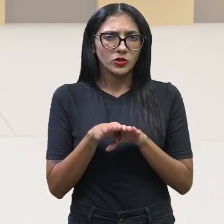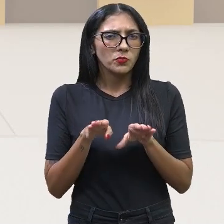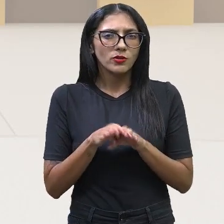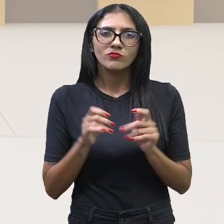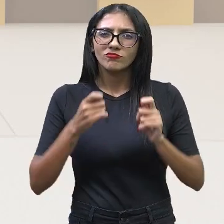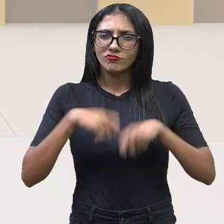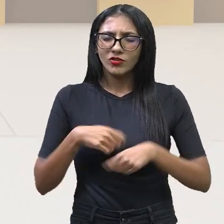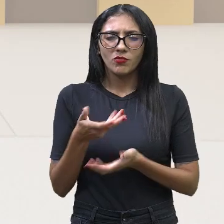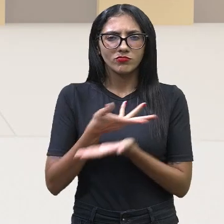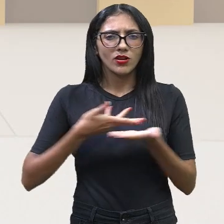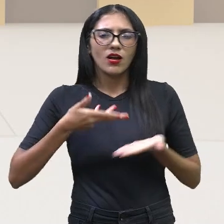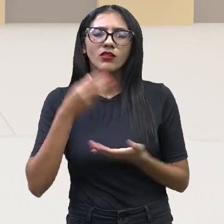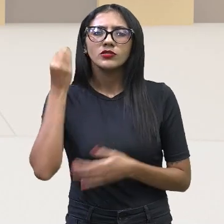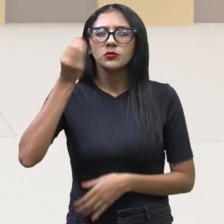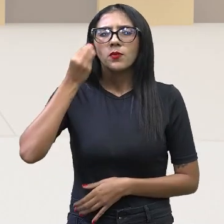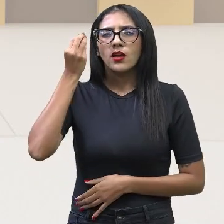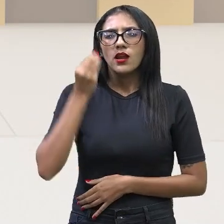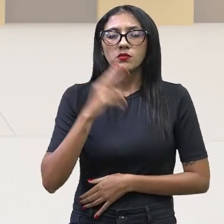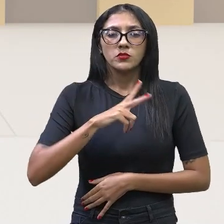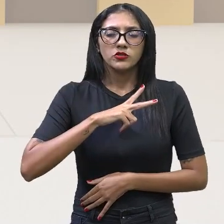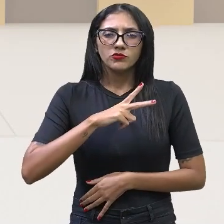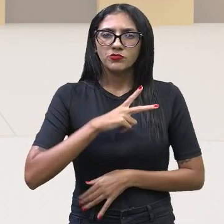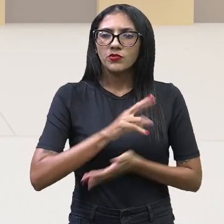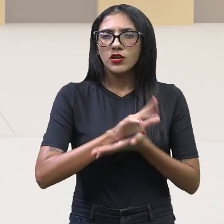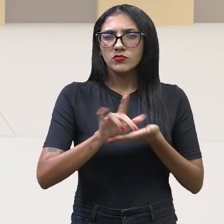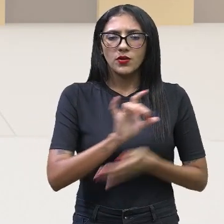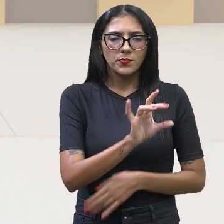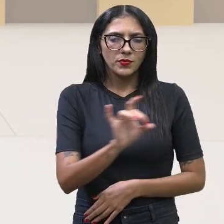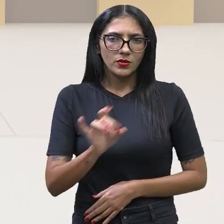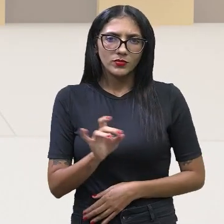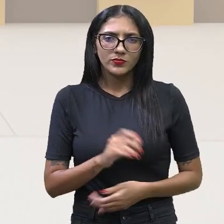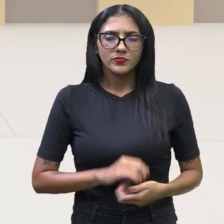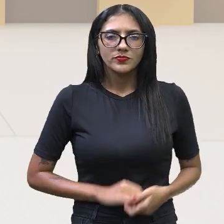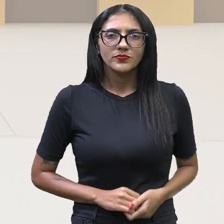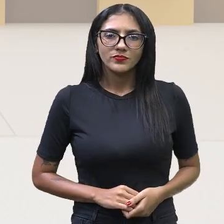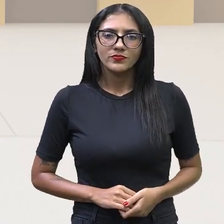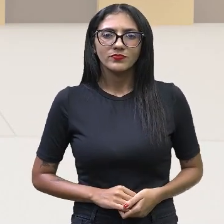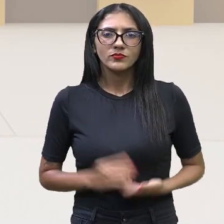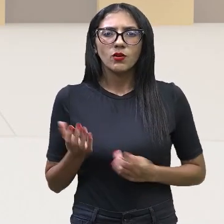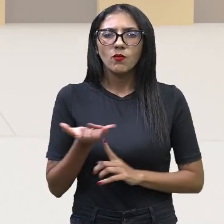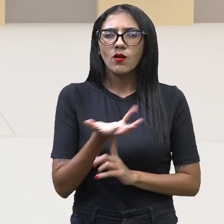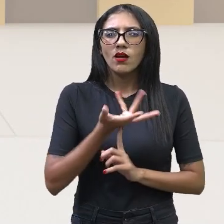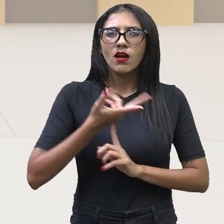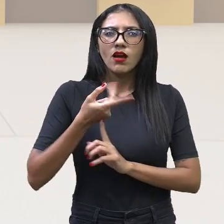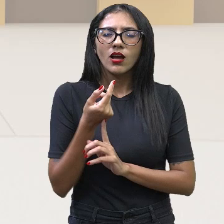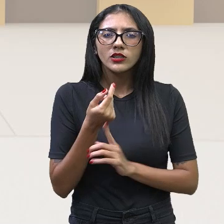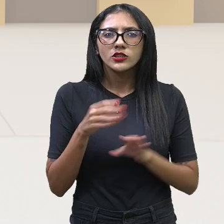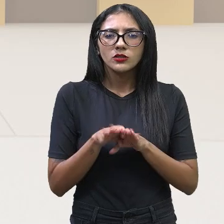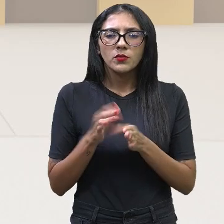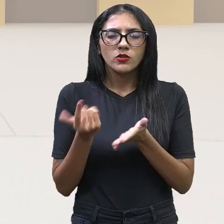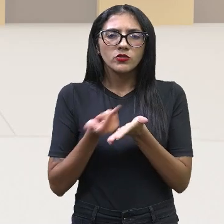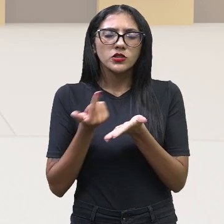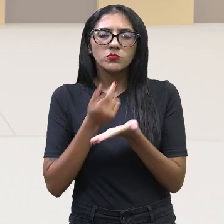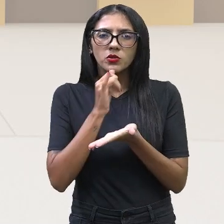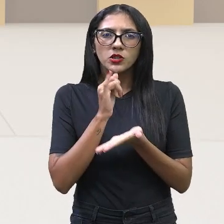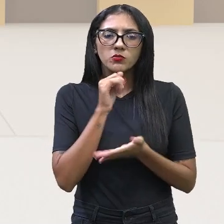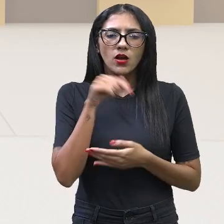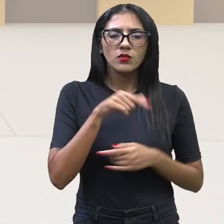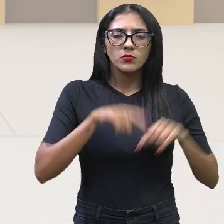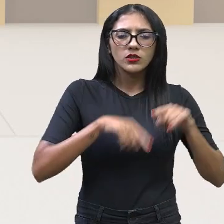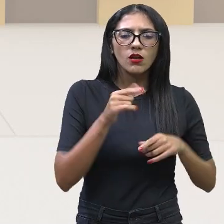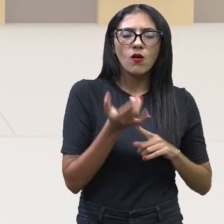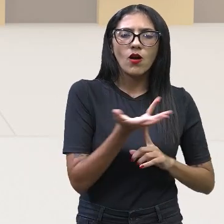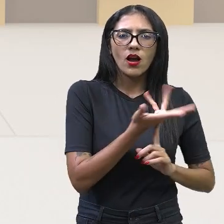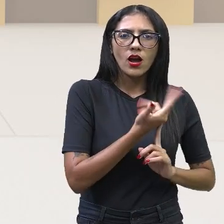né, a compartilhar experiências pessoais de diferentes indivíduos. Quando eu digo a arte aos livros, a arte é o produto de um povo. E